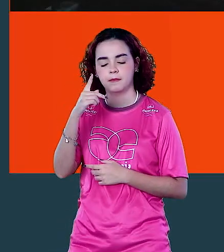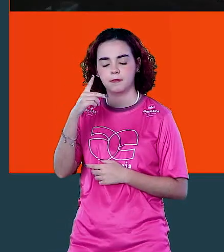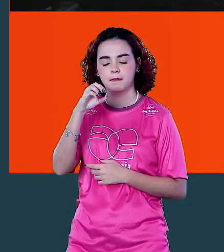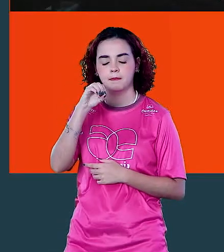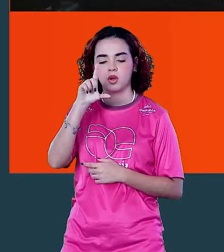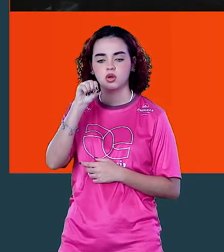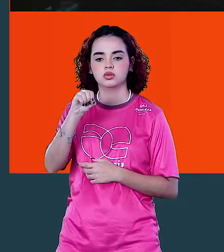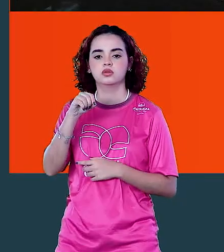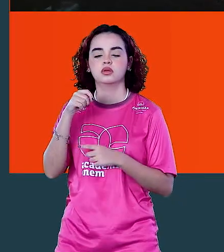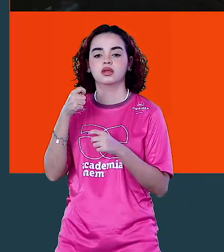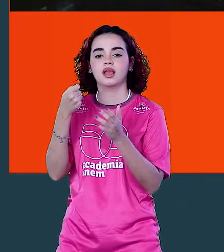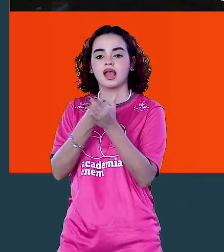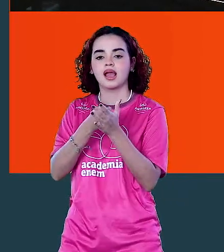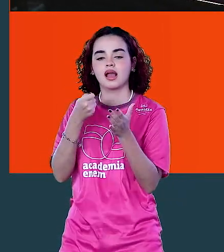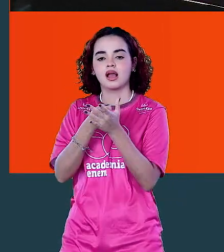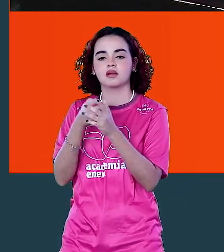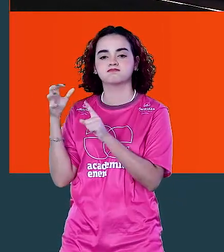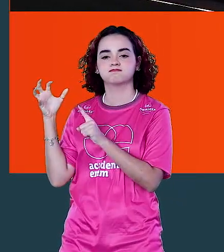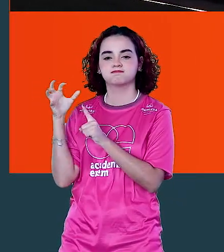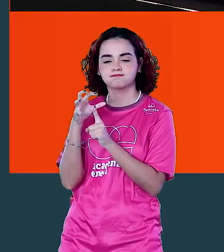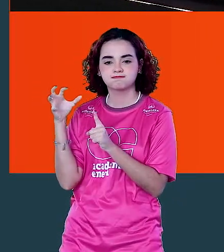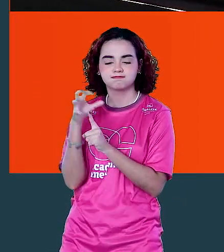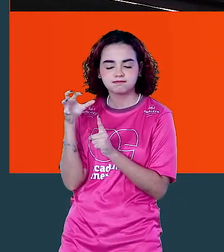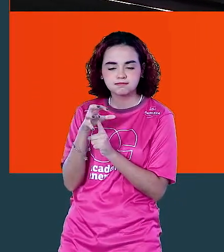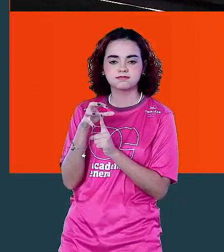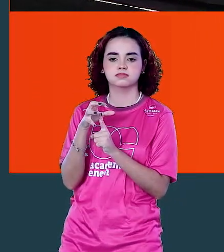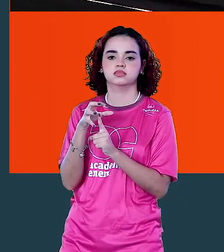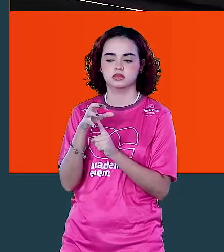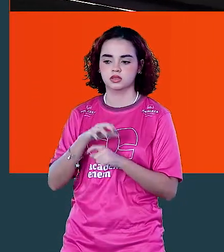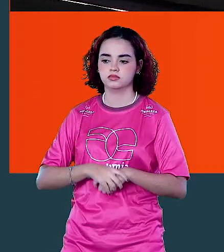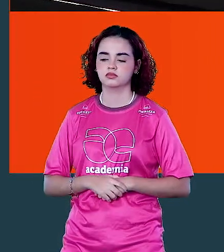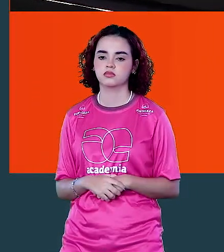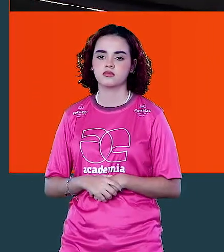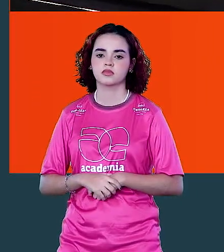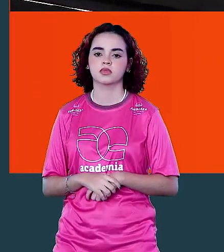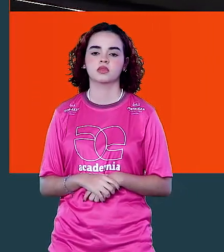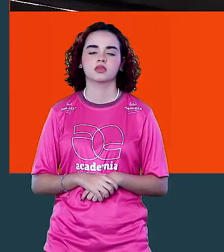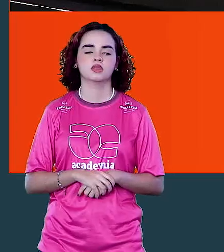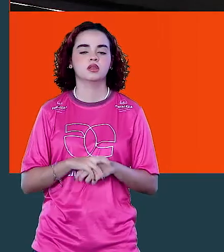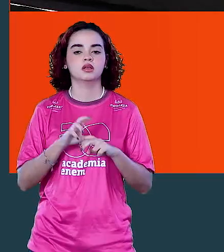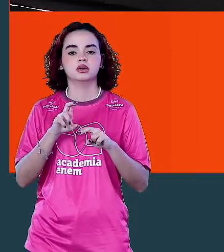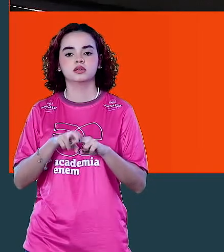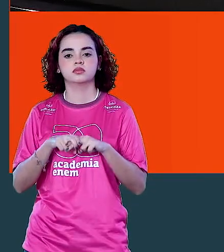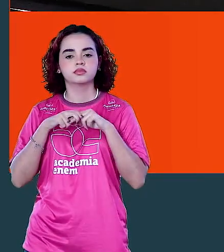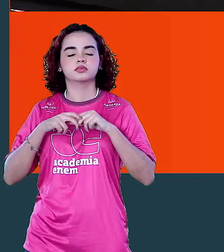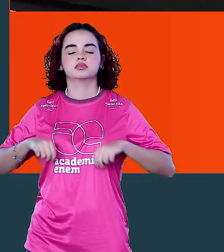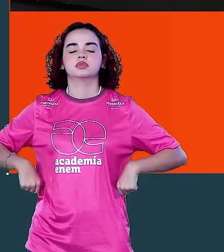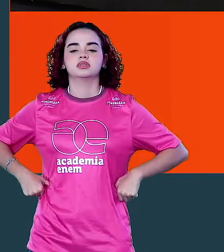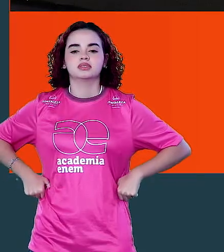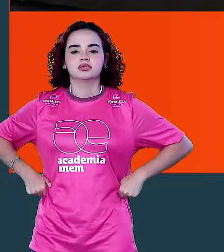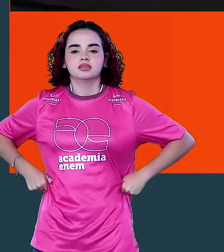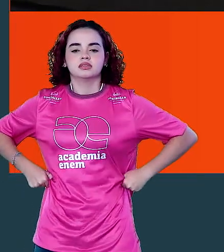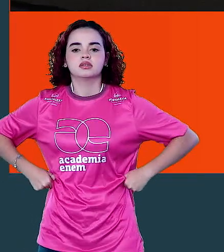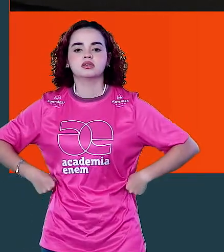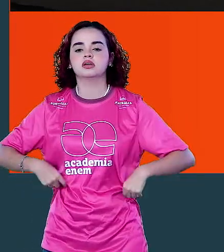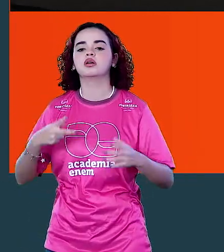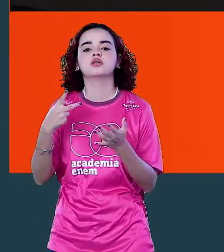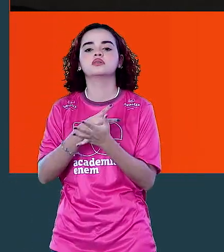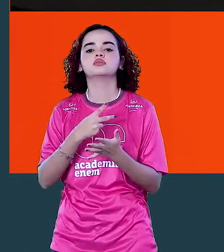São polos que são forçados, ok? Por isso, galera, que isso aí só acontece em moléculas que são o